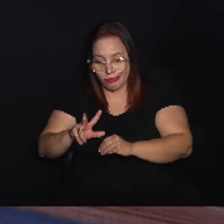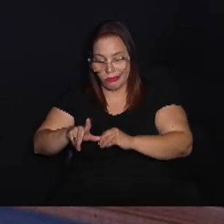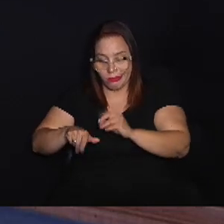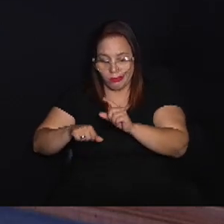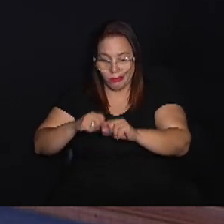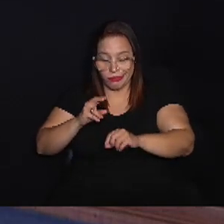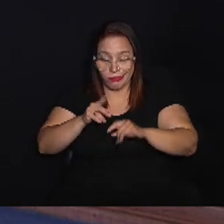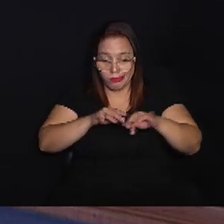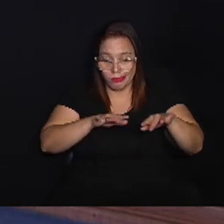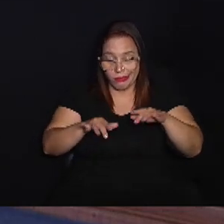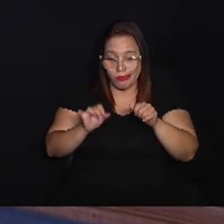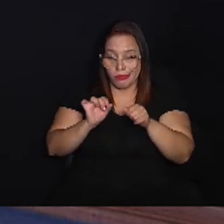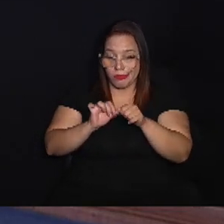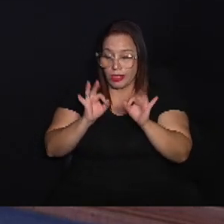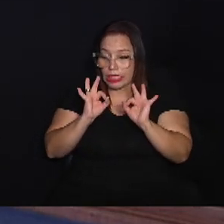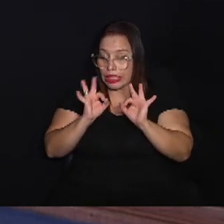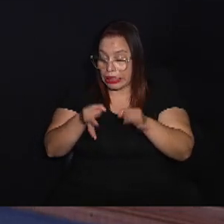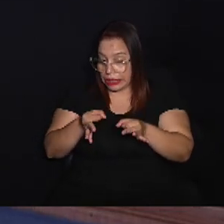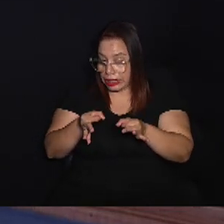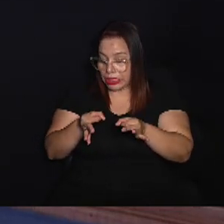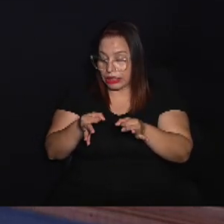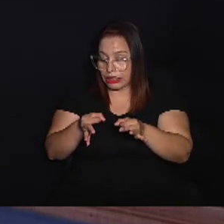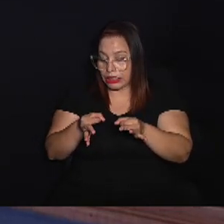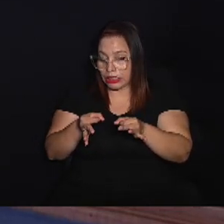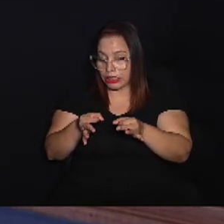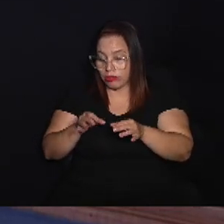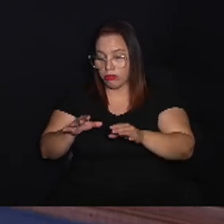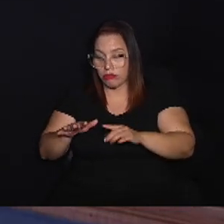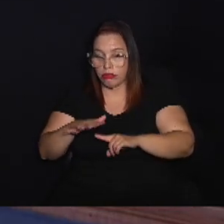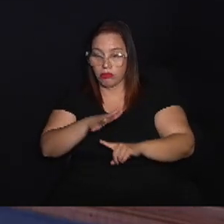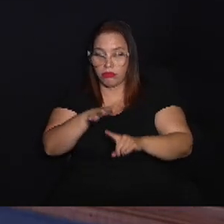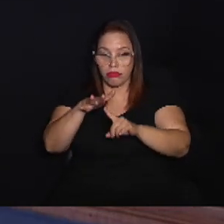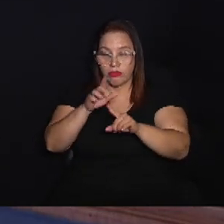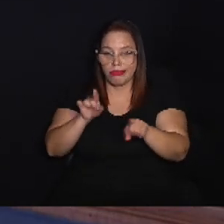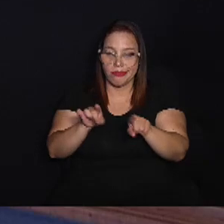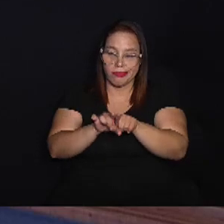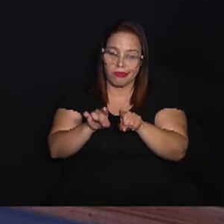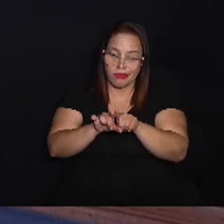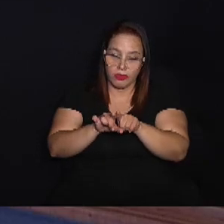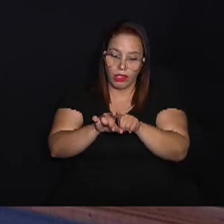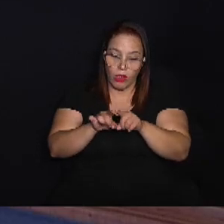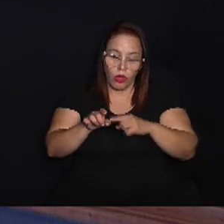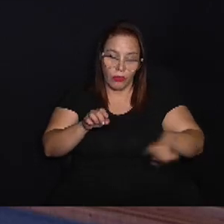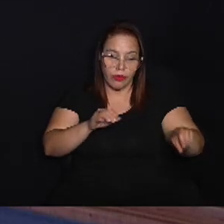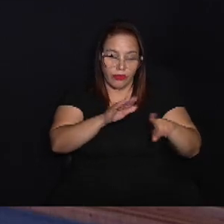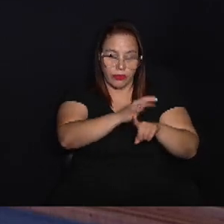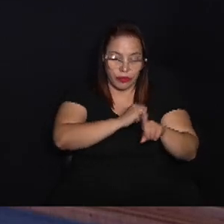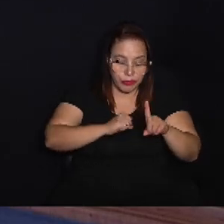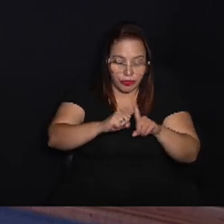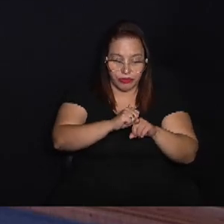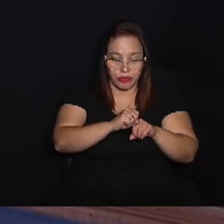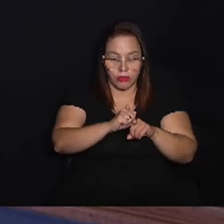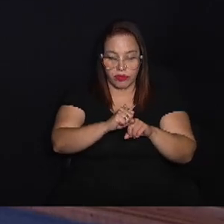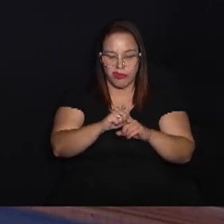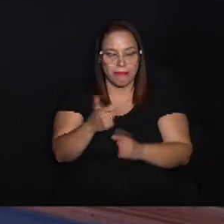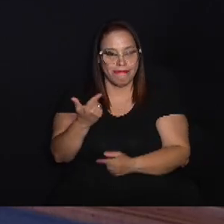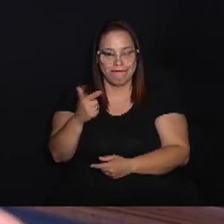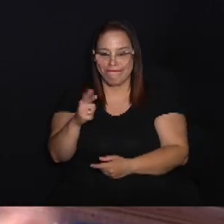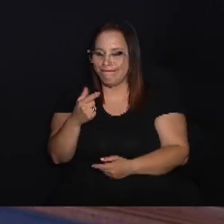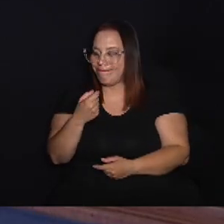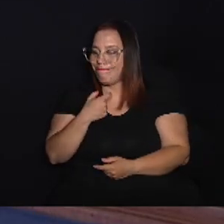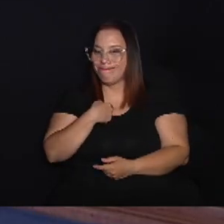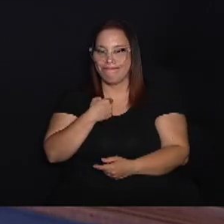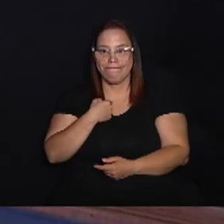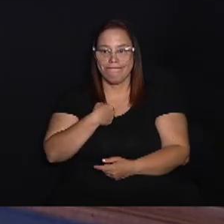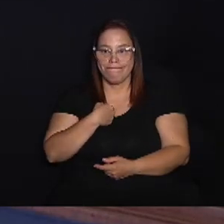poluindo se a gente não faz essa destinação correta, o ambiente, mas também tem o lado social. Se a gente não faz a nossa